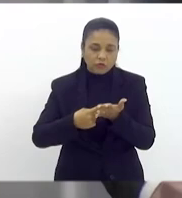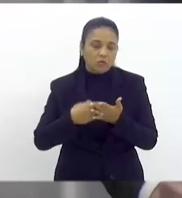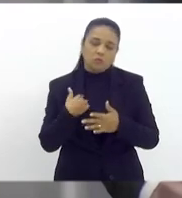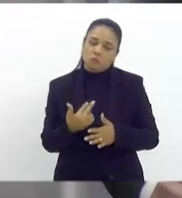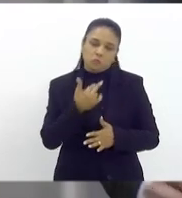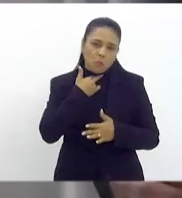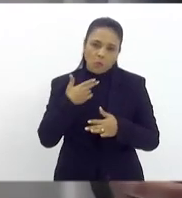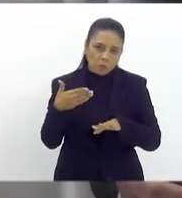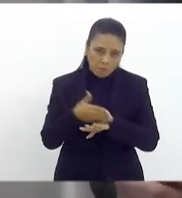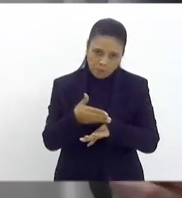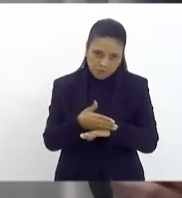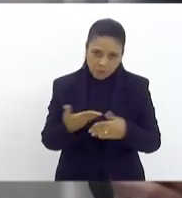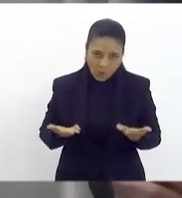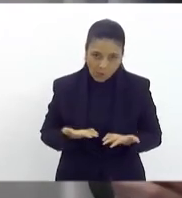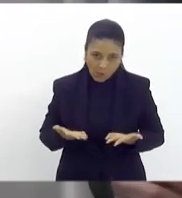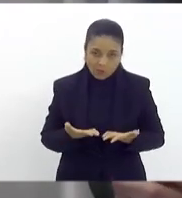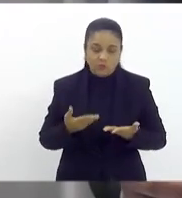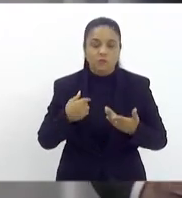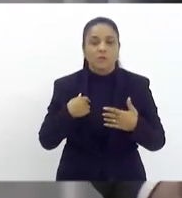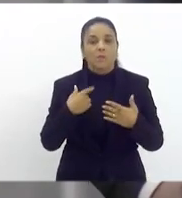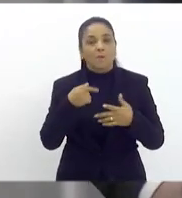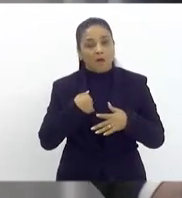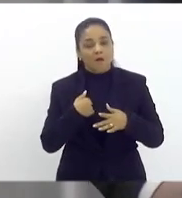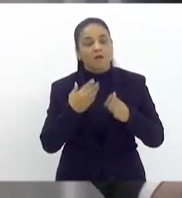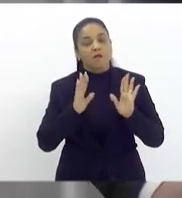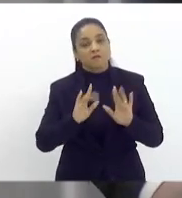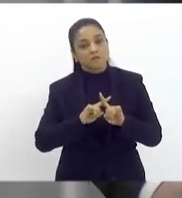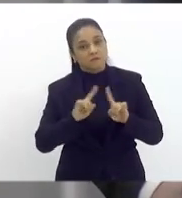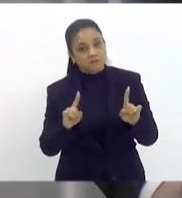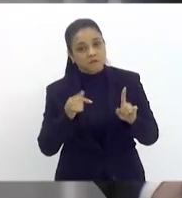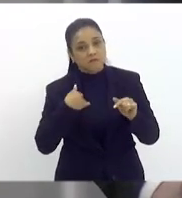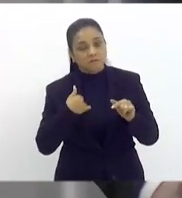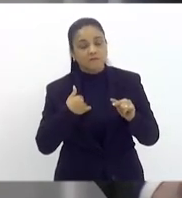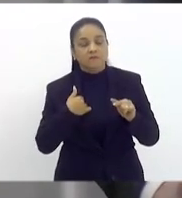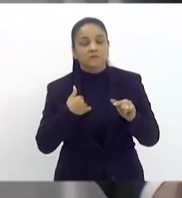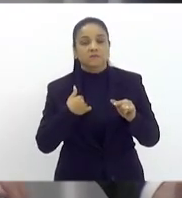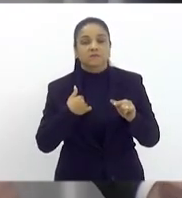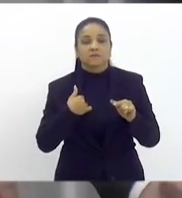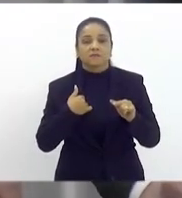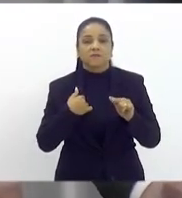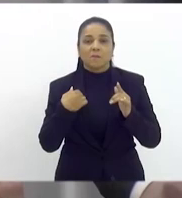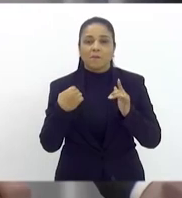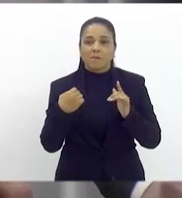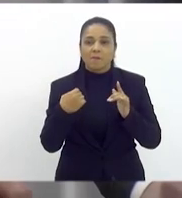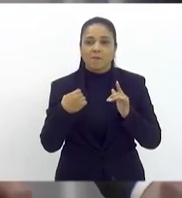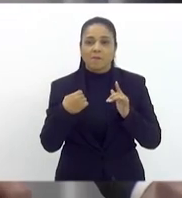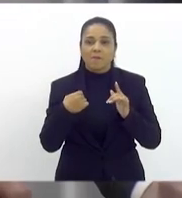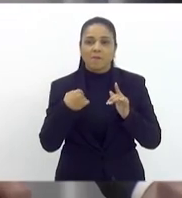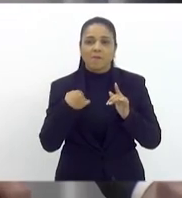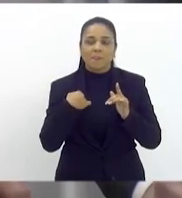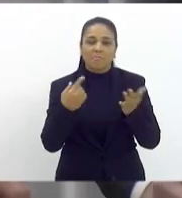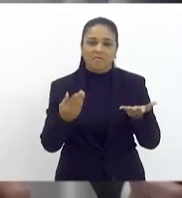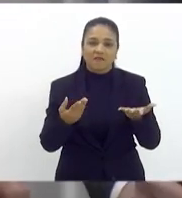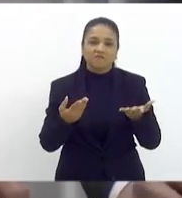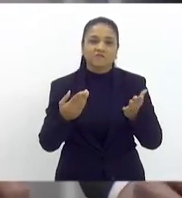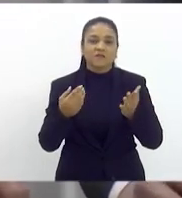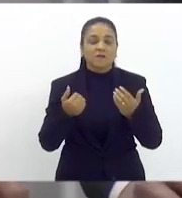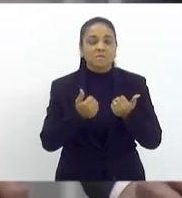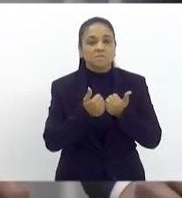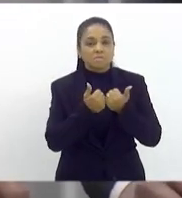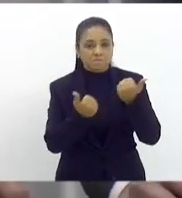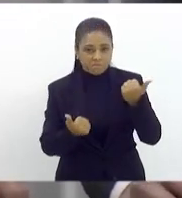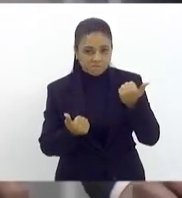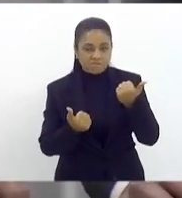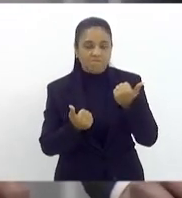mas fizemos questão de que, ainda assim, a gente remarca a oitiva da superintendente, mas